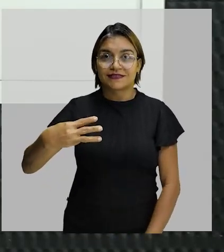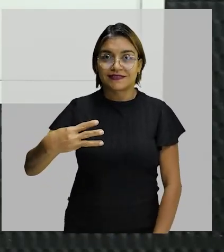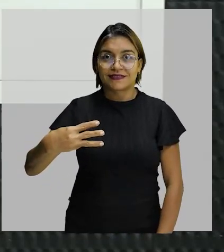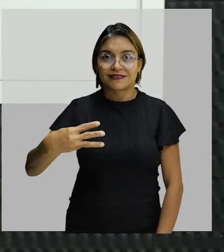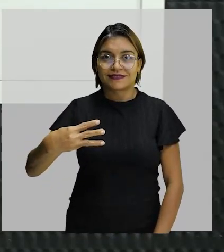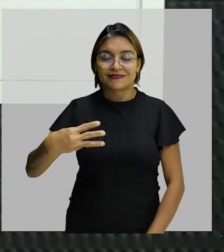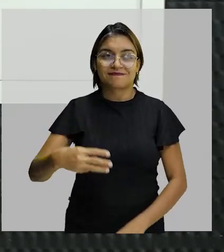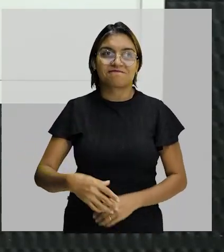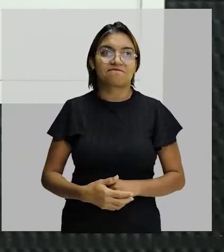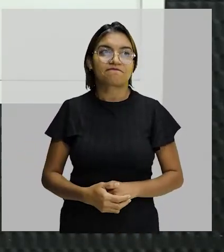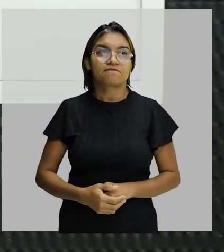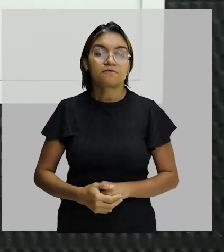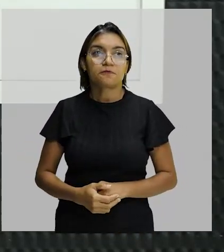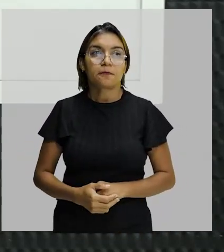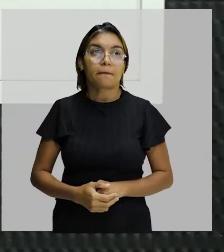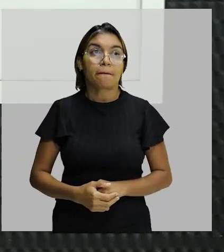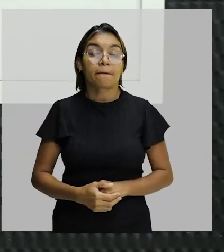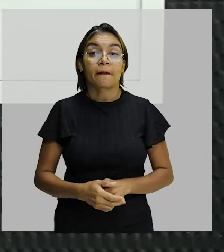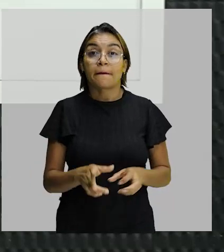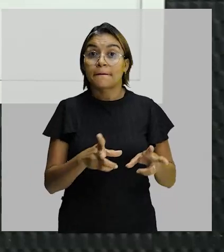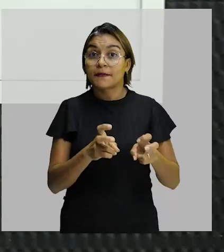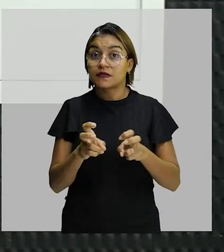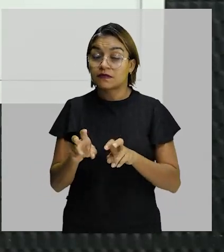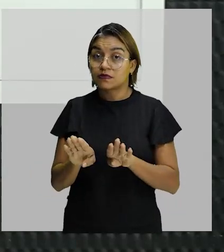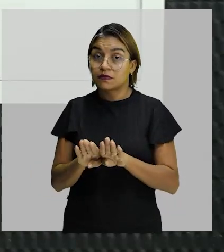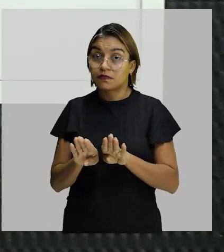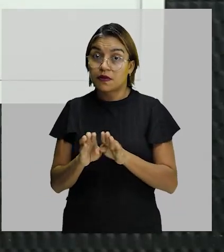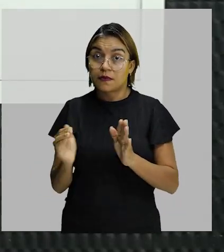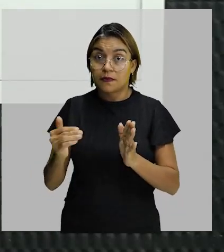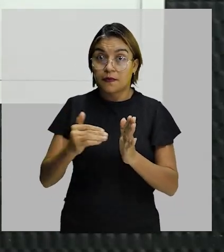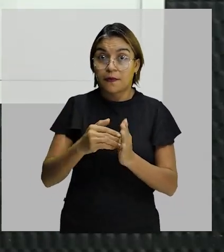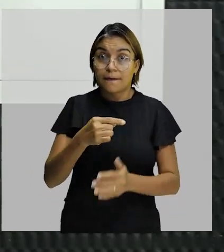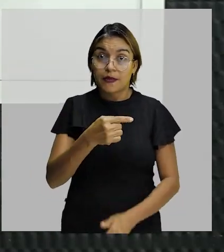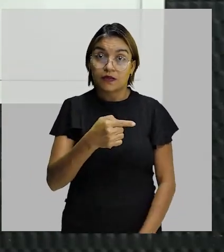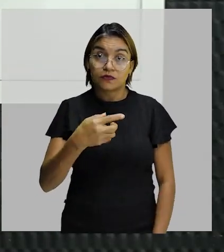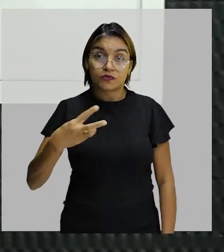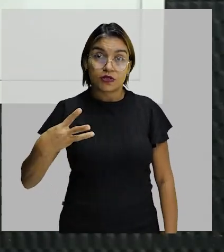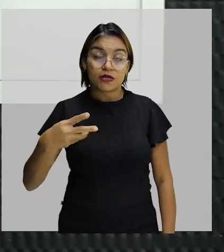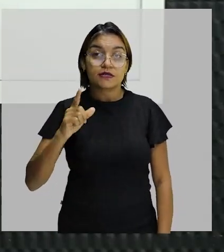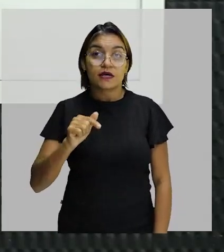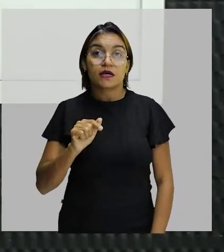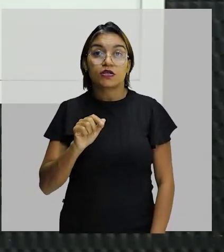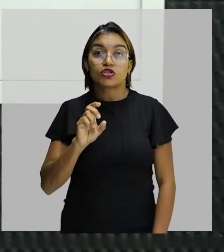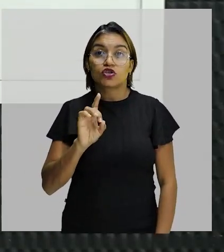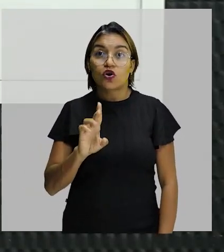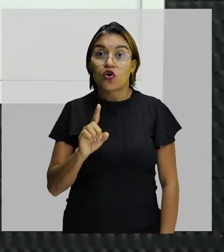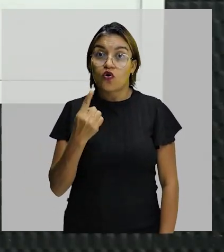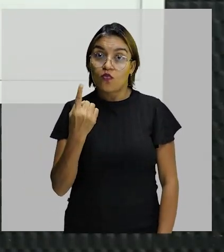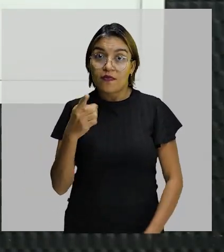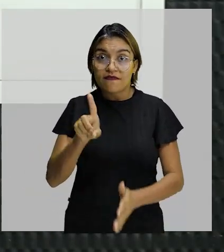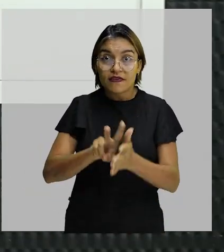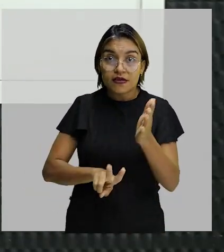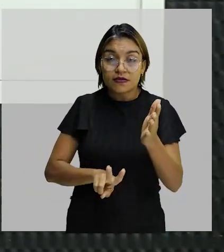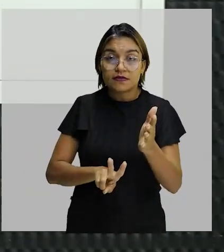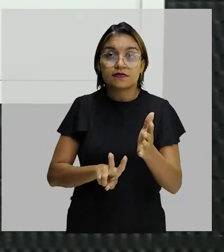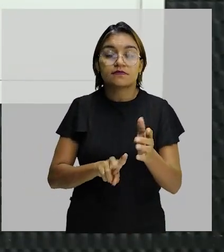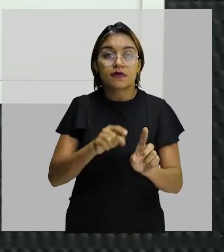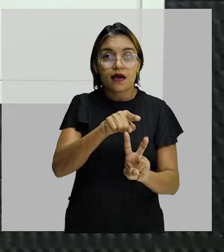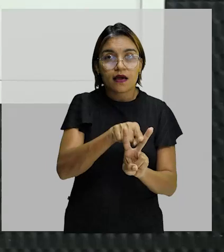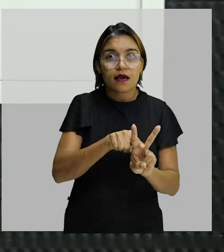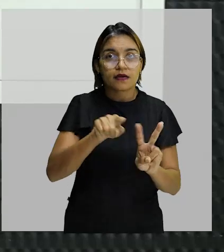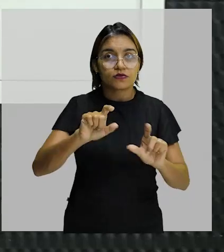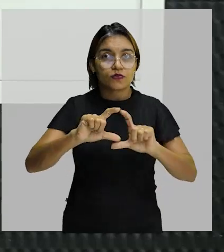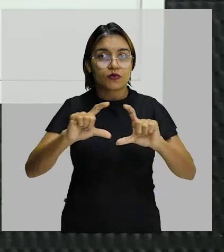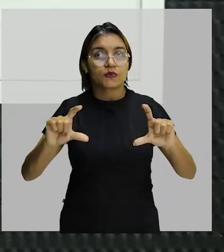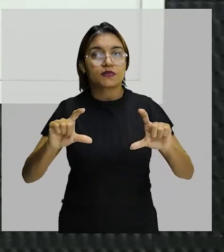Certo? E perceba aqui, por último, que o menos 3, ele é apenas uma vez raiz dessa equação,